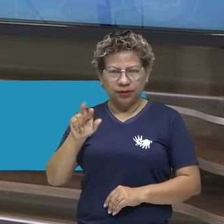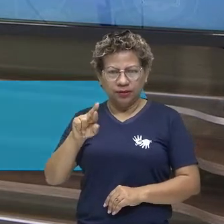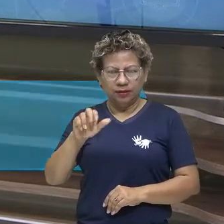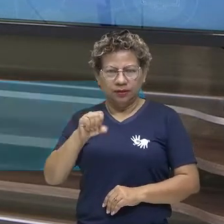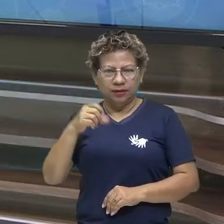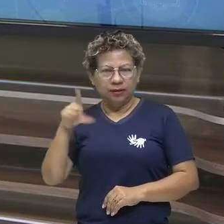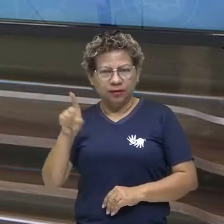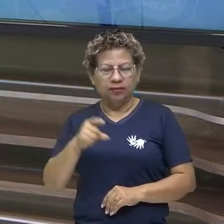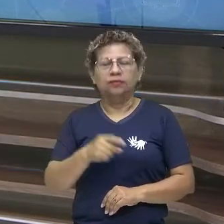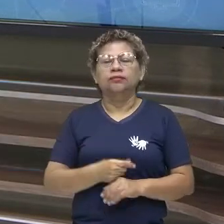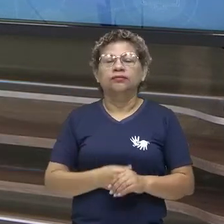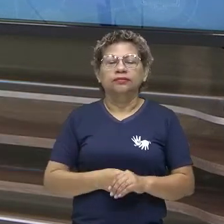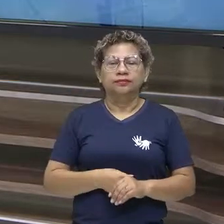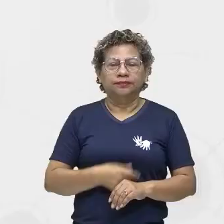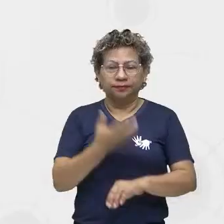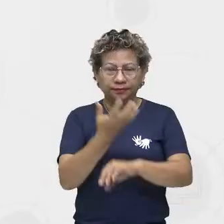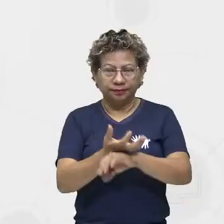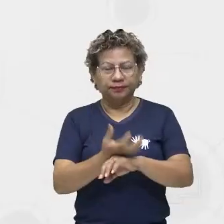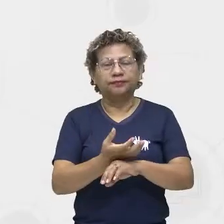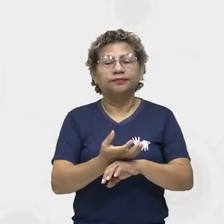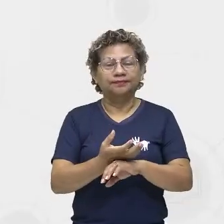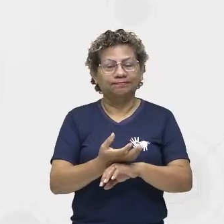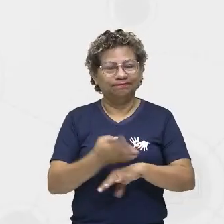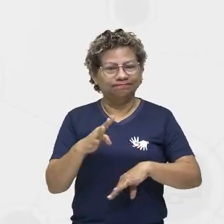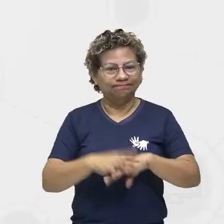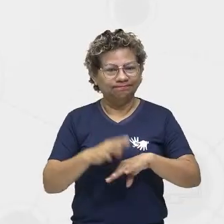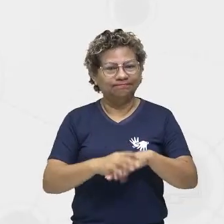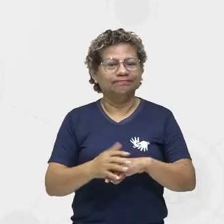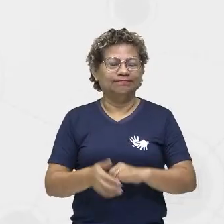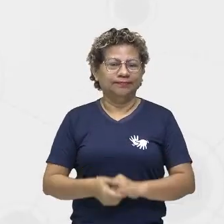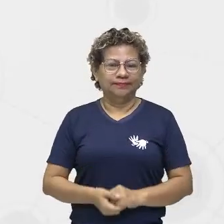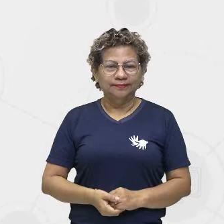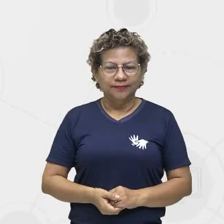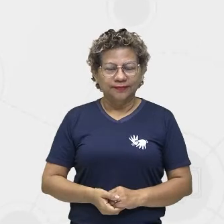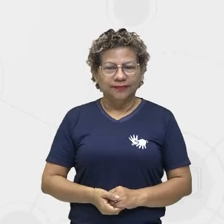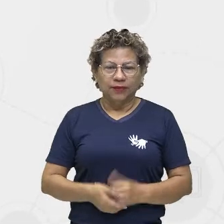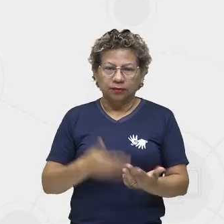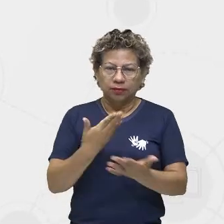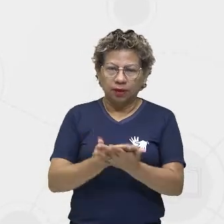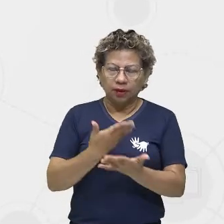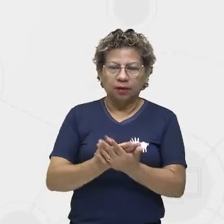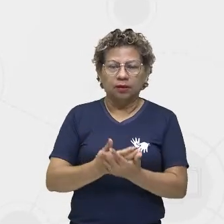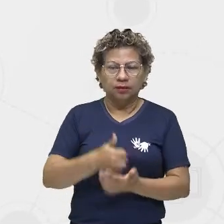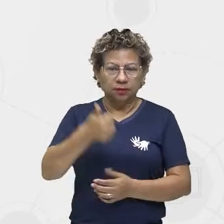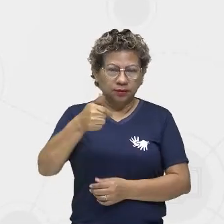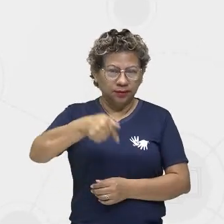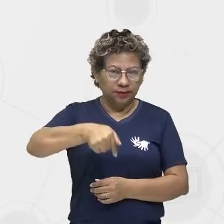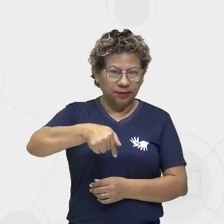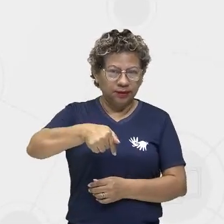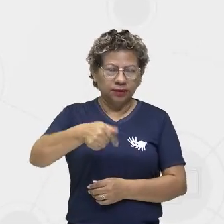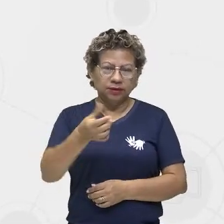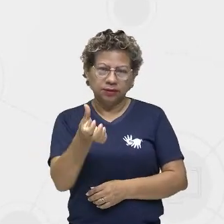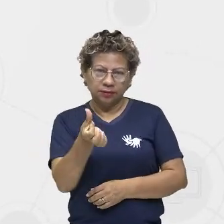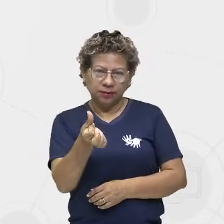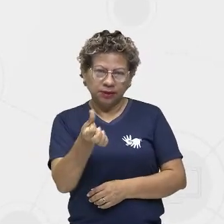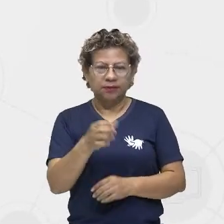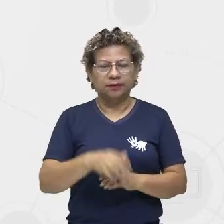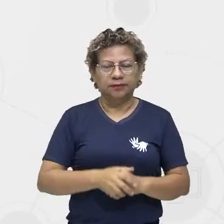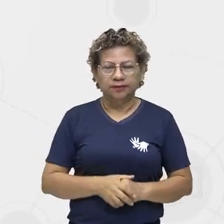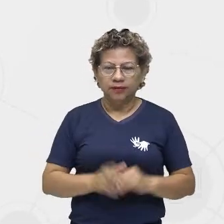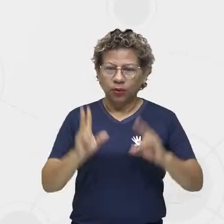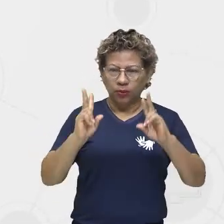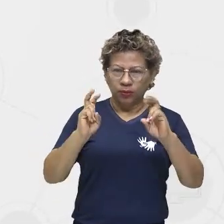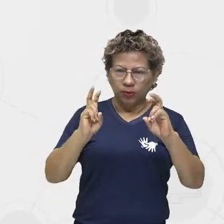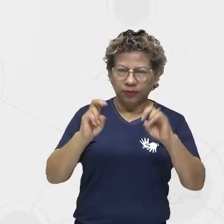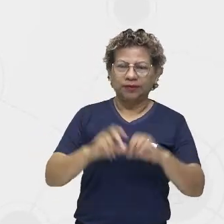aula do 8º ano do ensino fundamental. A aula de hoje é a aula número 176 e o conteúdo